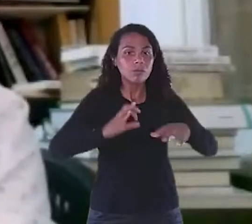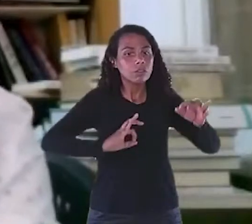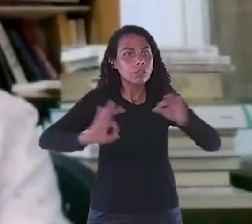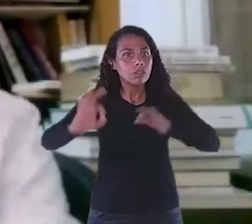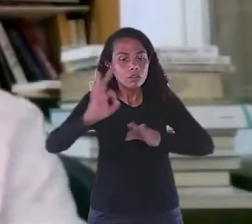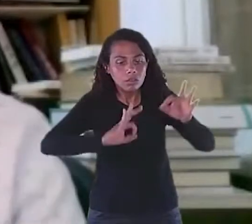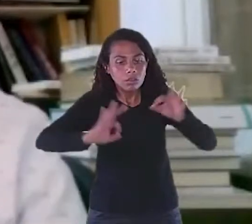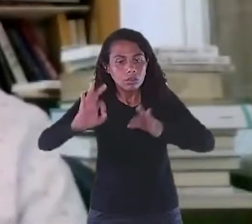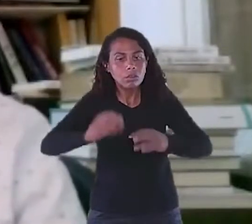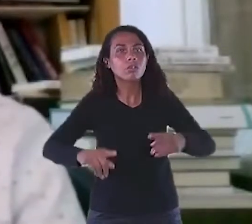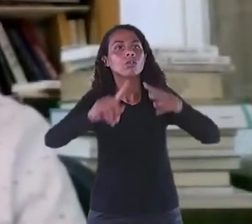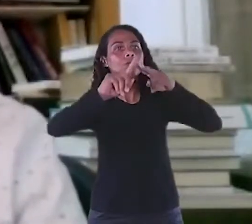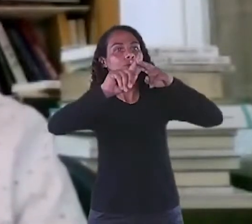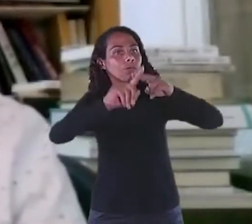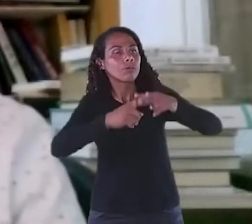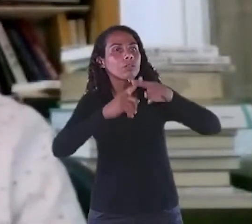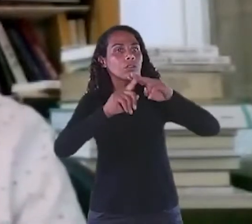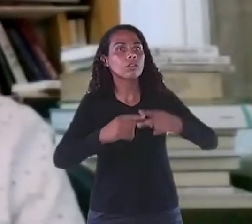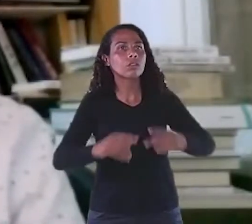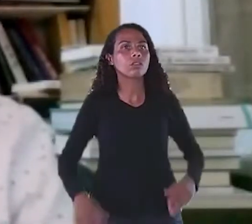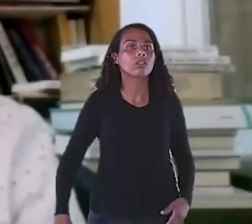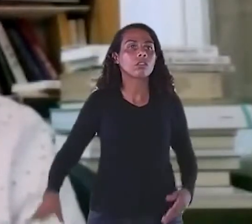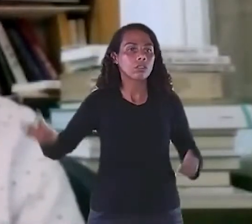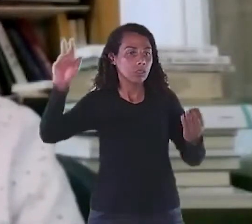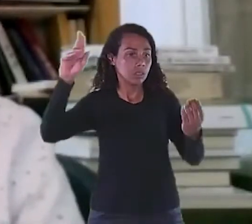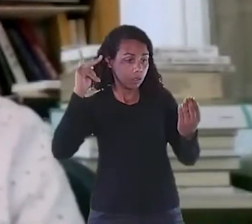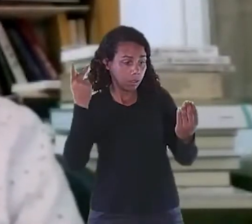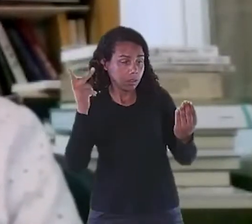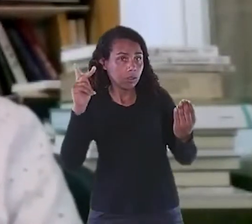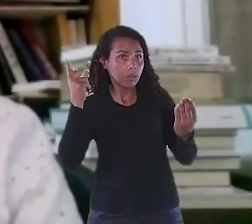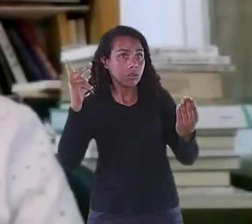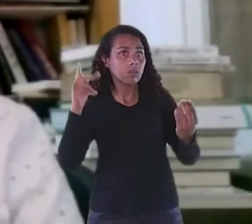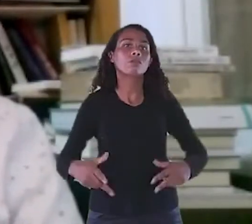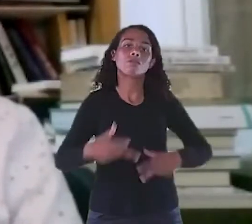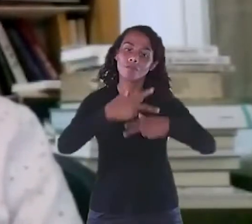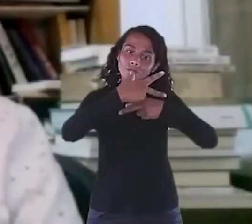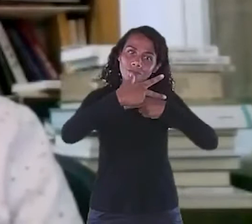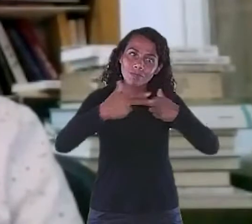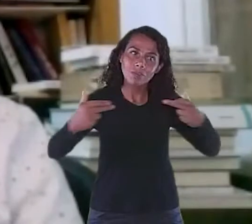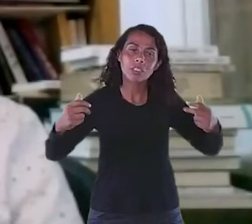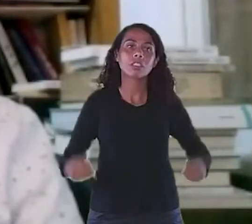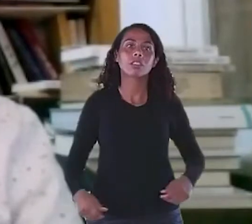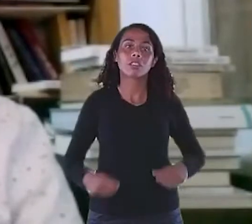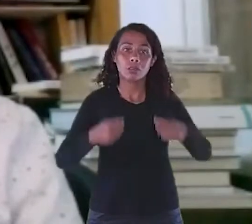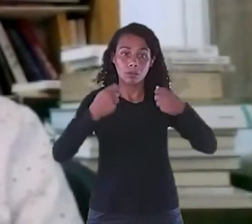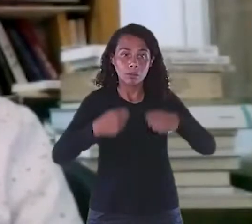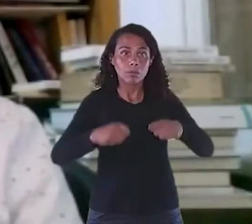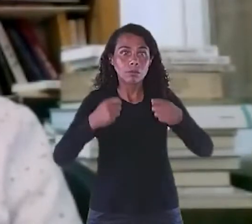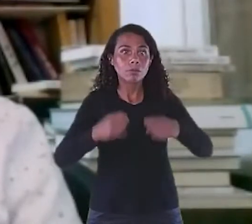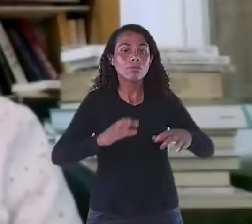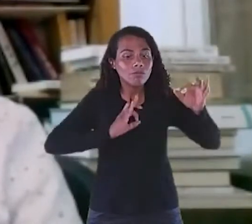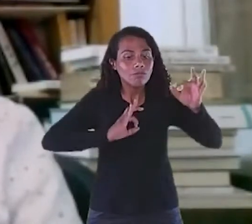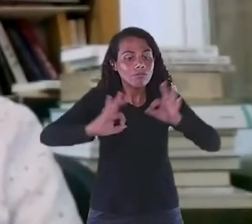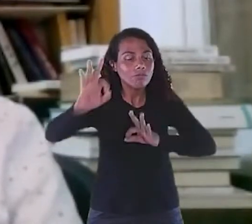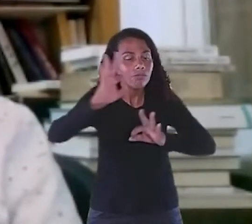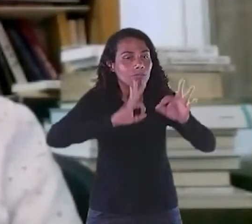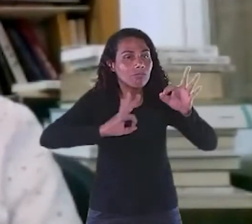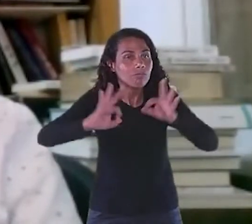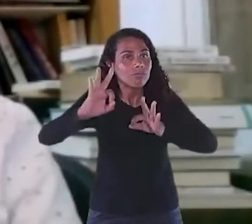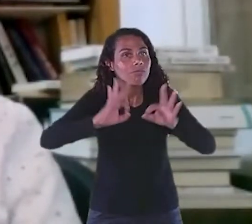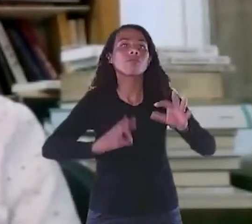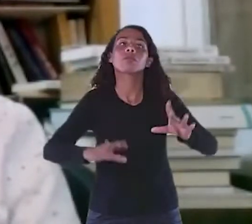outro assunto, né? Não acho que funcione, não. Tem que ter uma coisa variada, mas que tem que ter